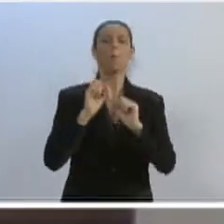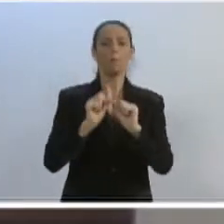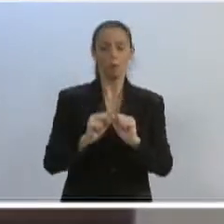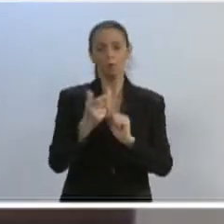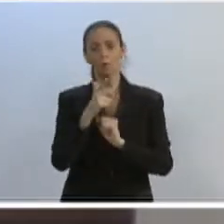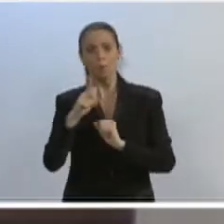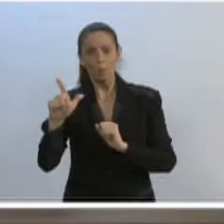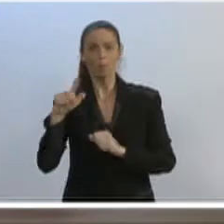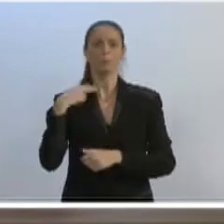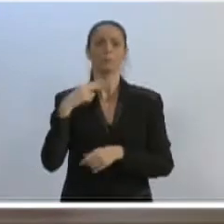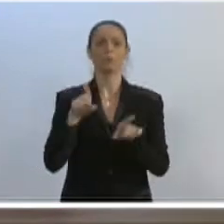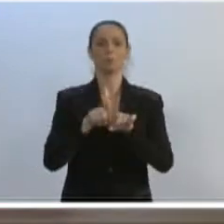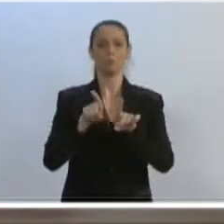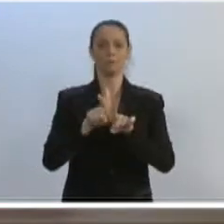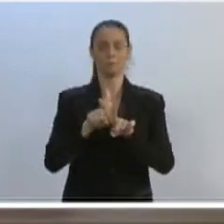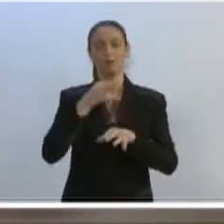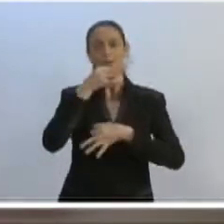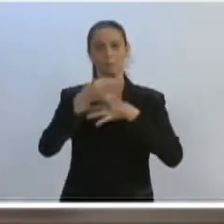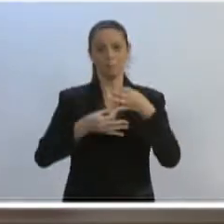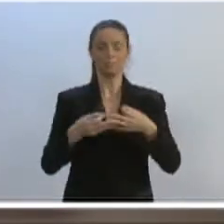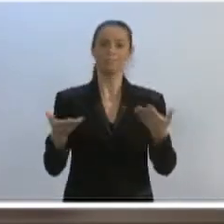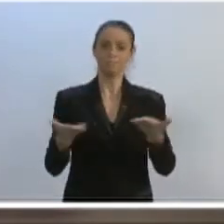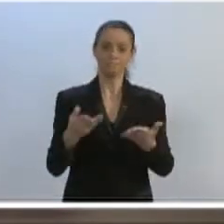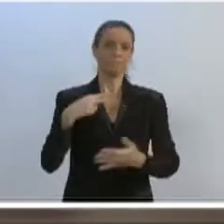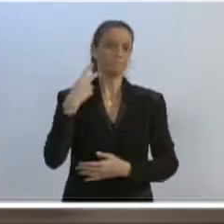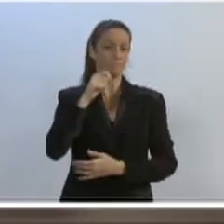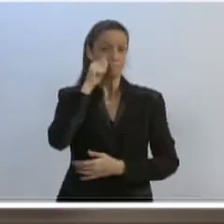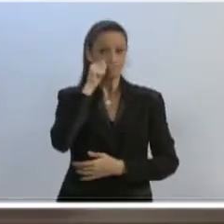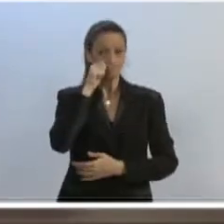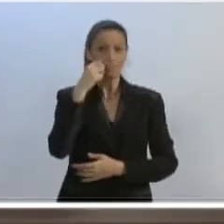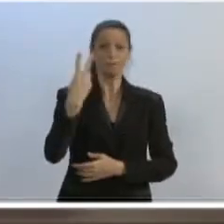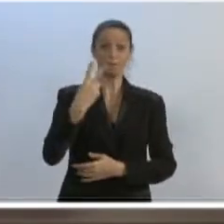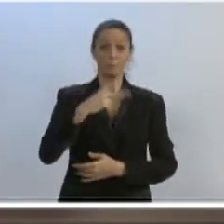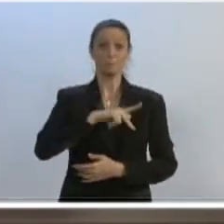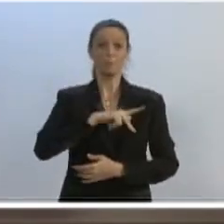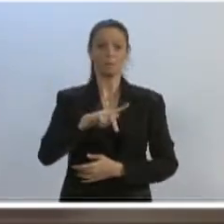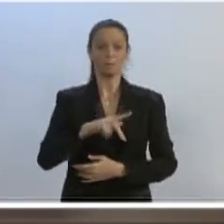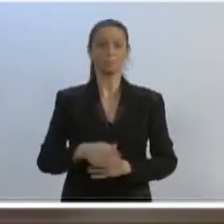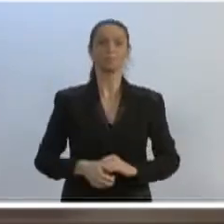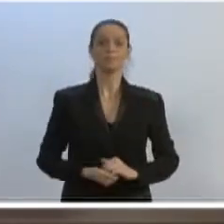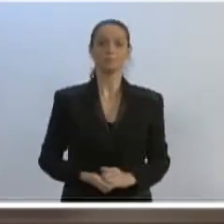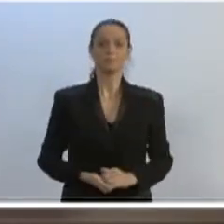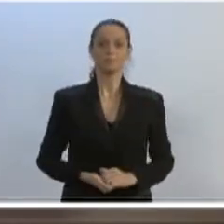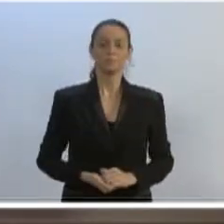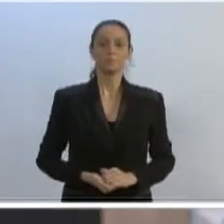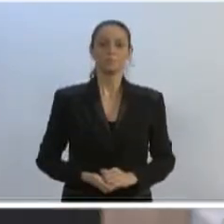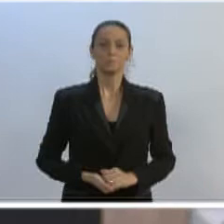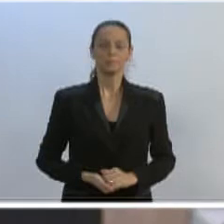nome vereador almir vieira vice-presidente em aparte